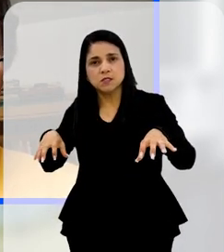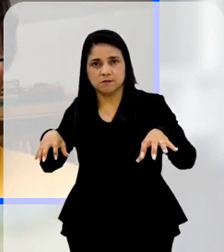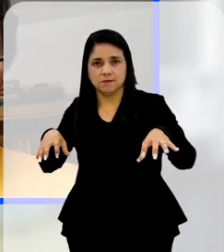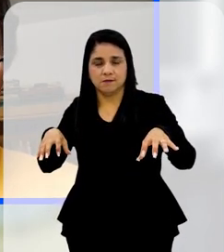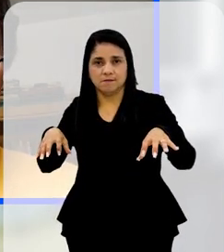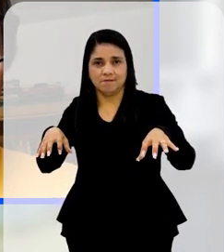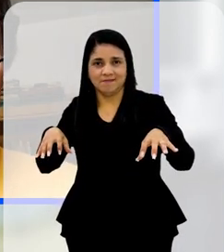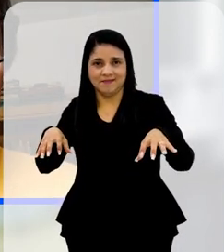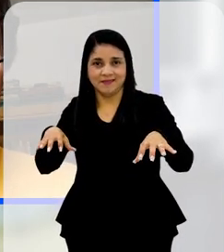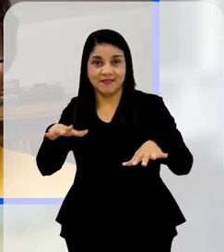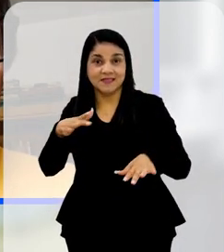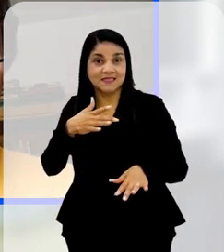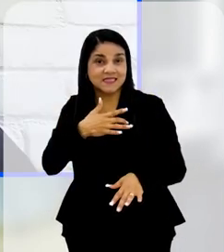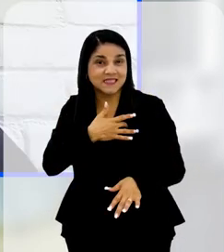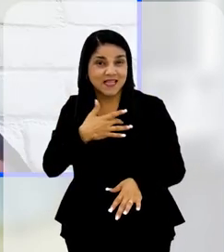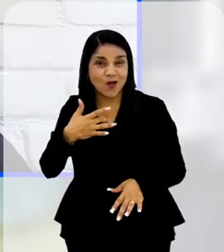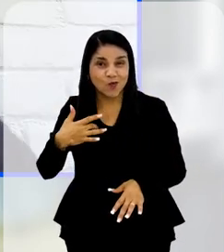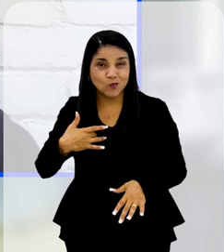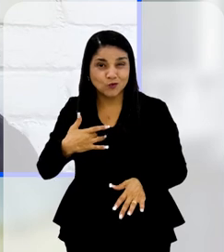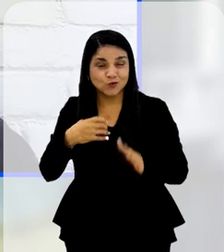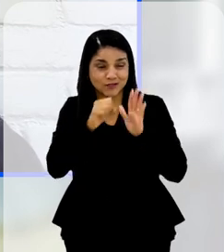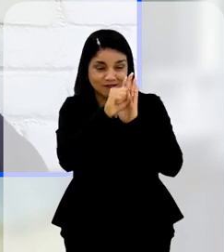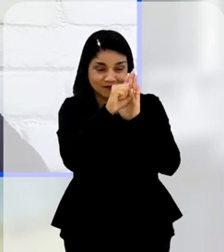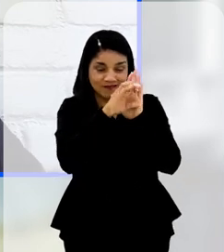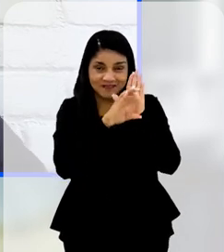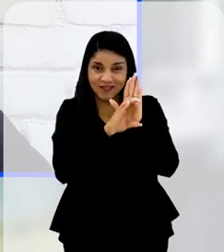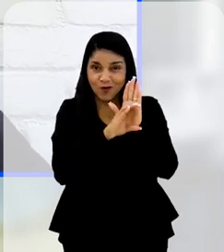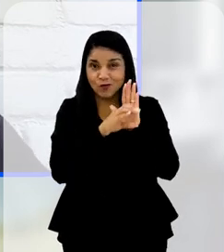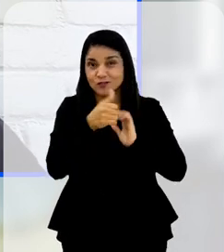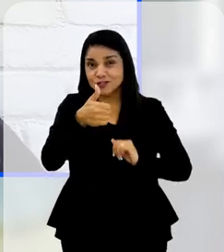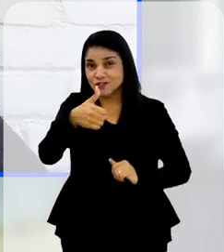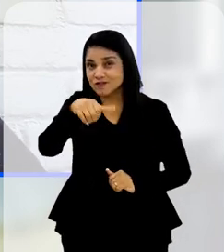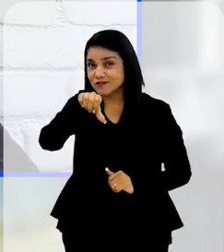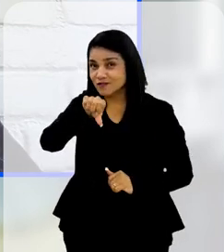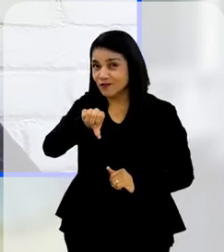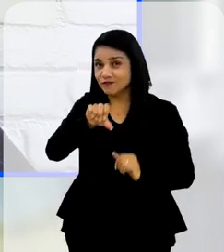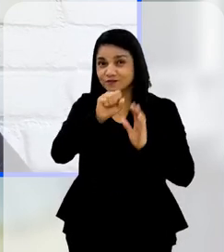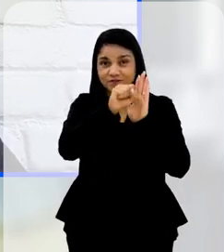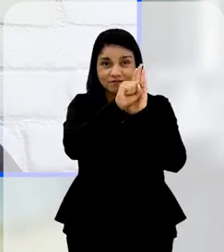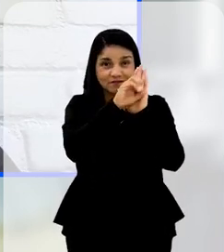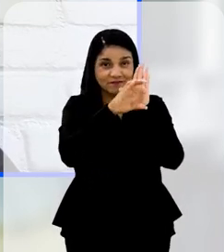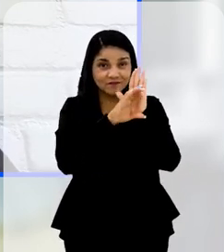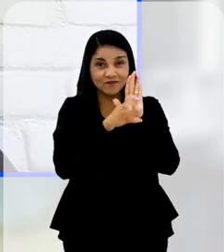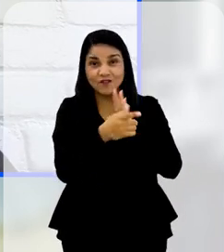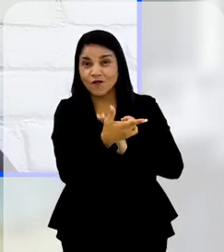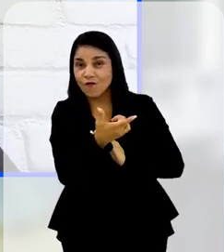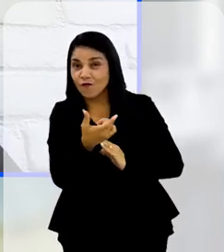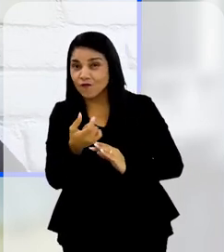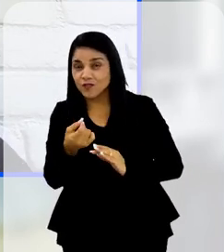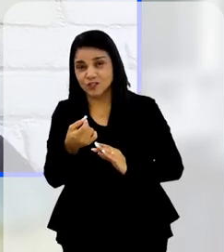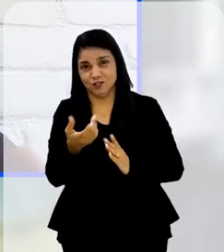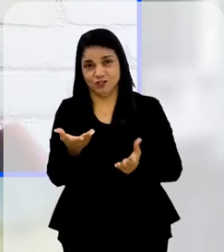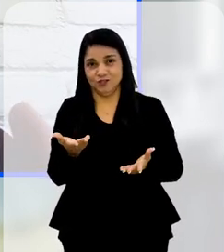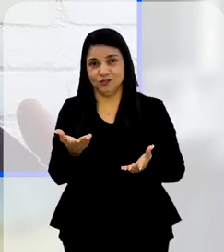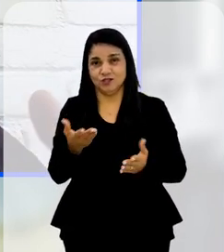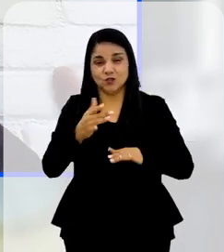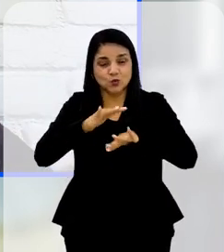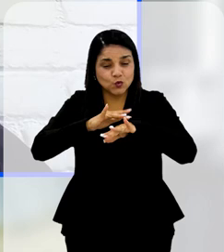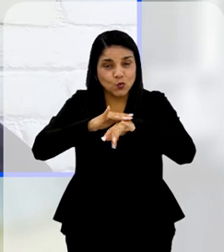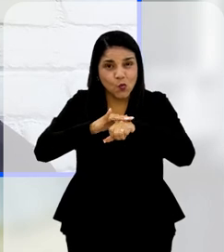saúde do século XIX? Em pleno século XX, ou na segunda metade já do século XX, as